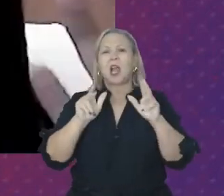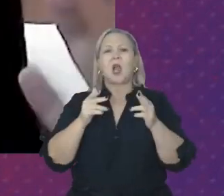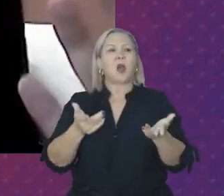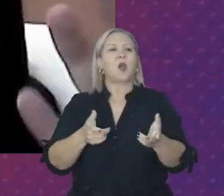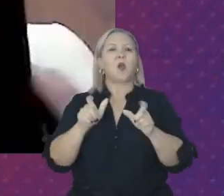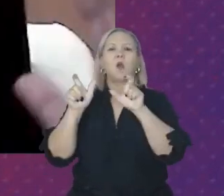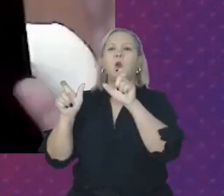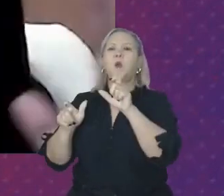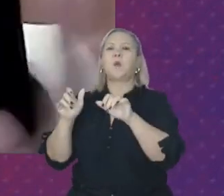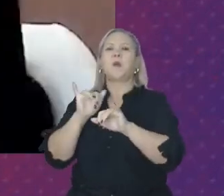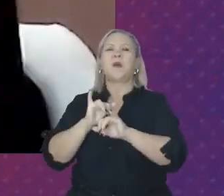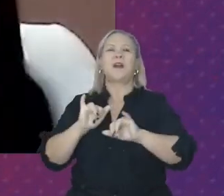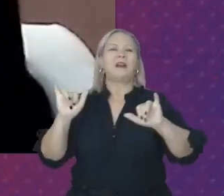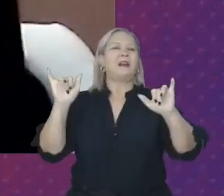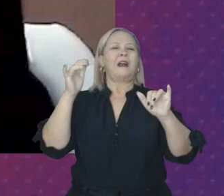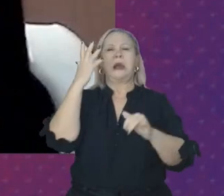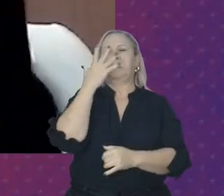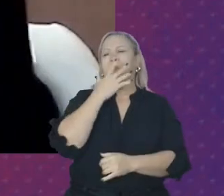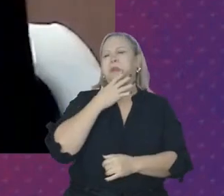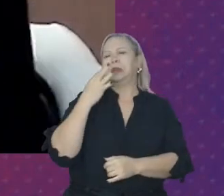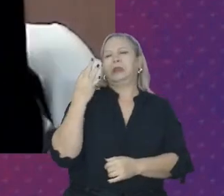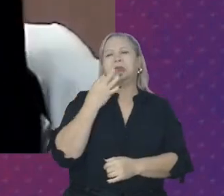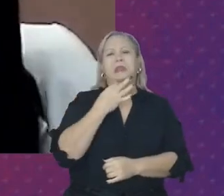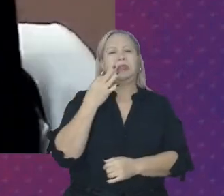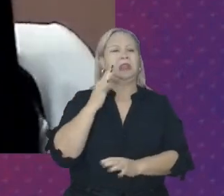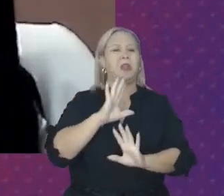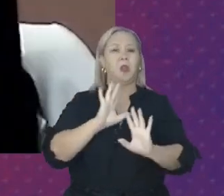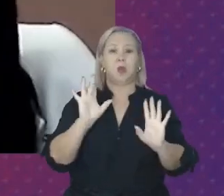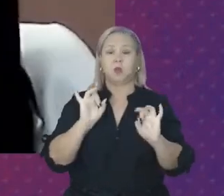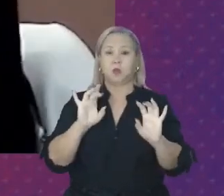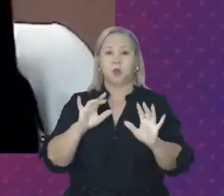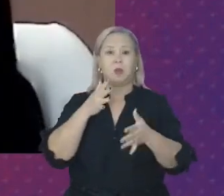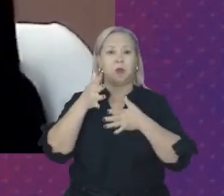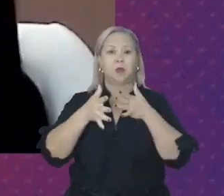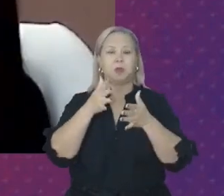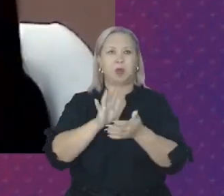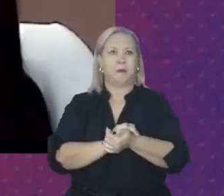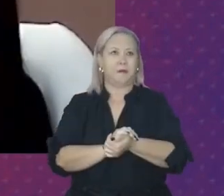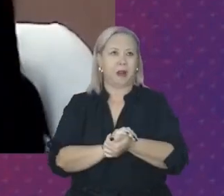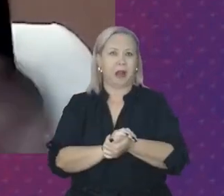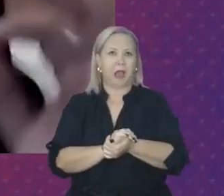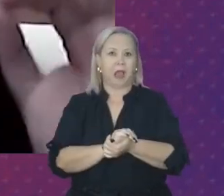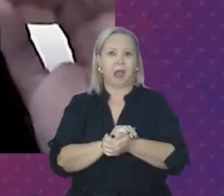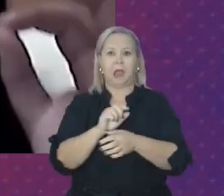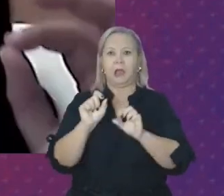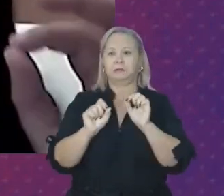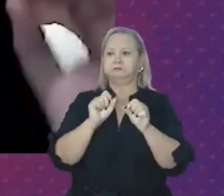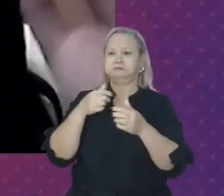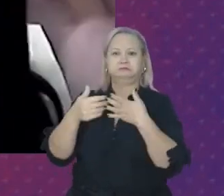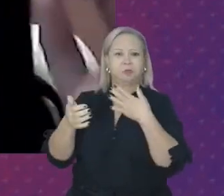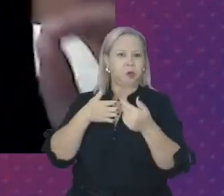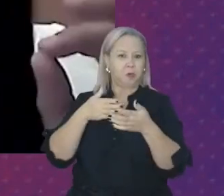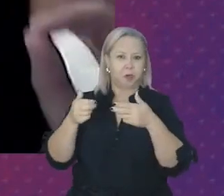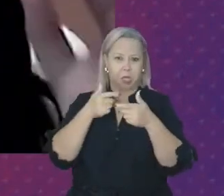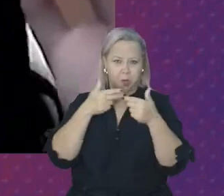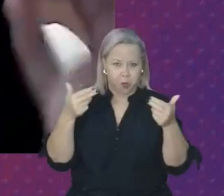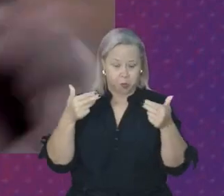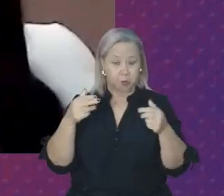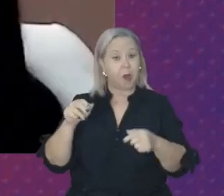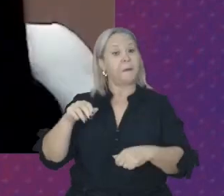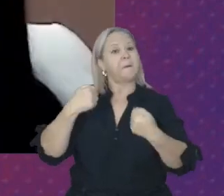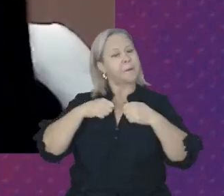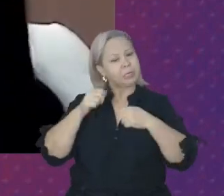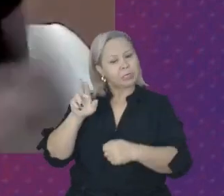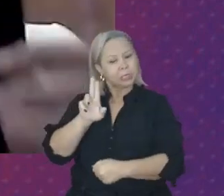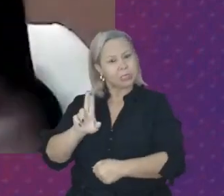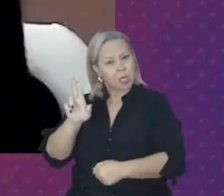um palanque. A sua rede social não é para você falar algo que necessariamente você queira, mas é para você ser útil